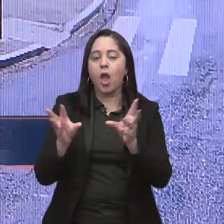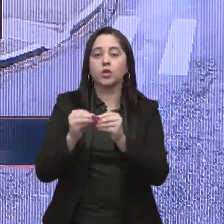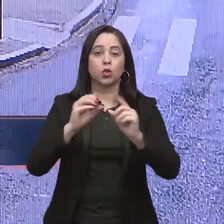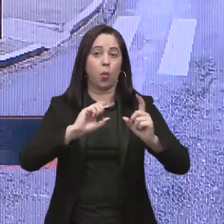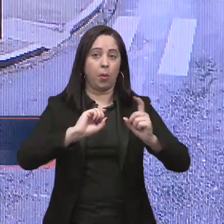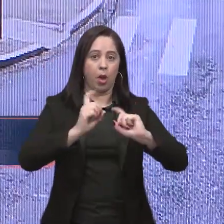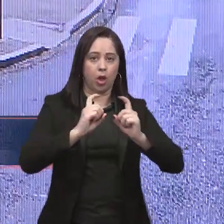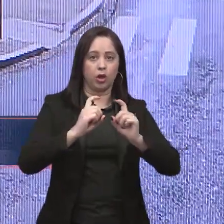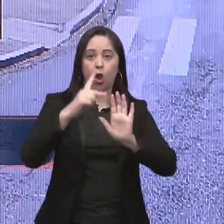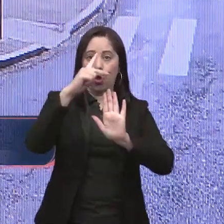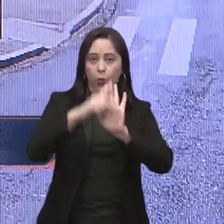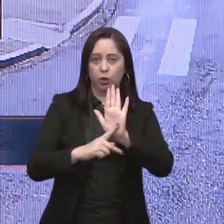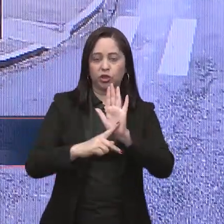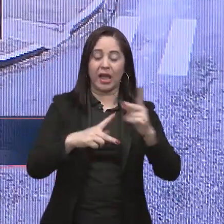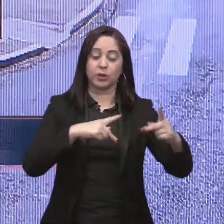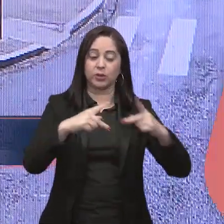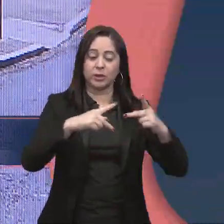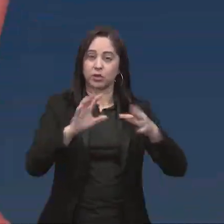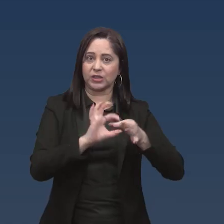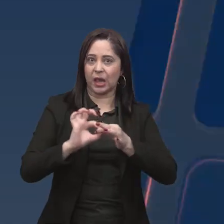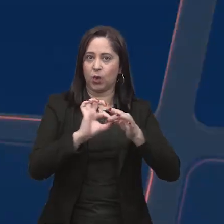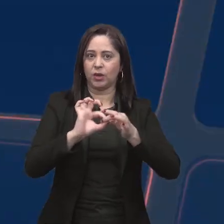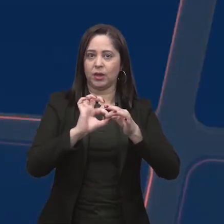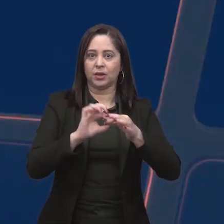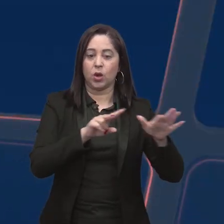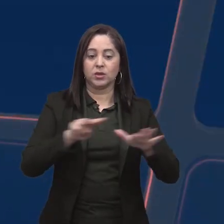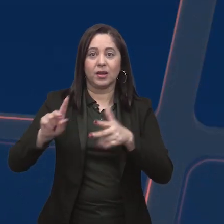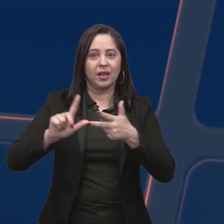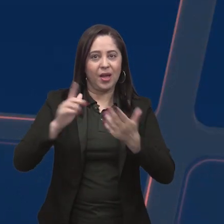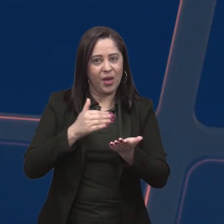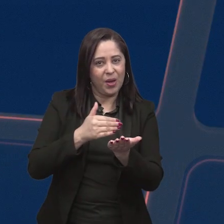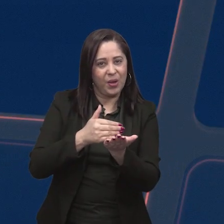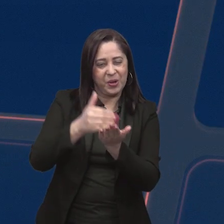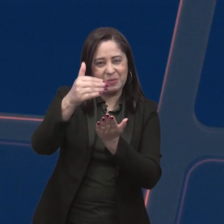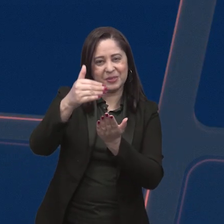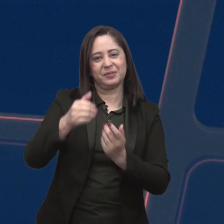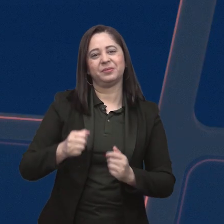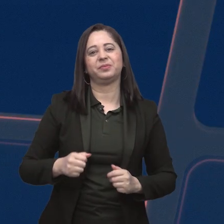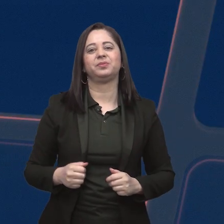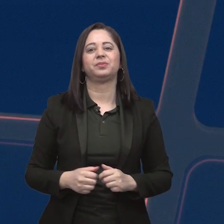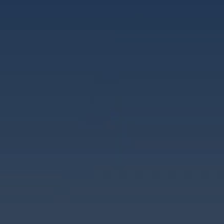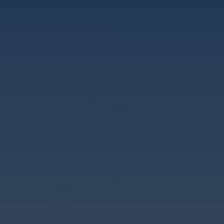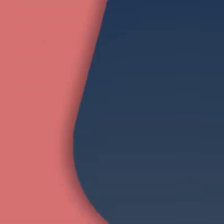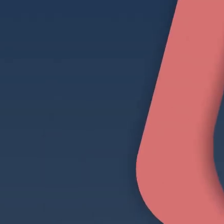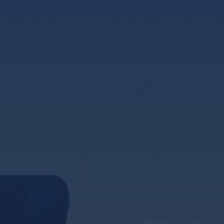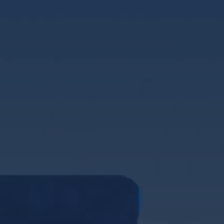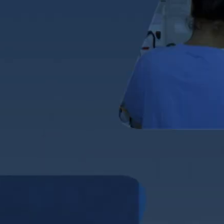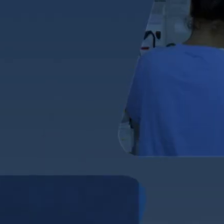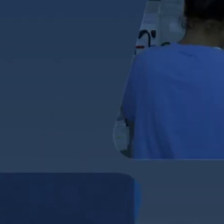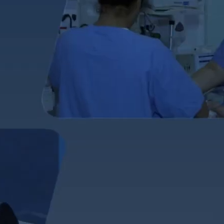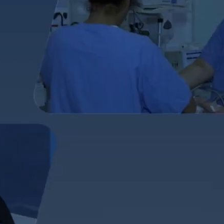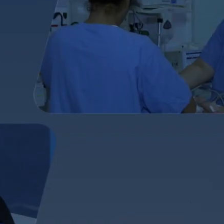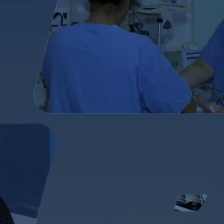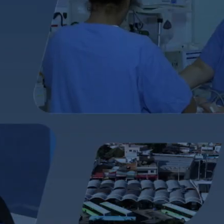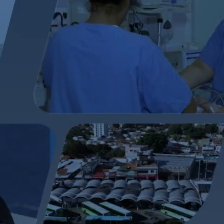reunião deste ano do programa São José Unida. Semana Legislativa de hoje está no ar.